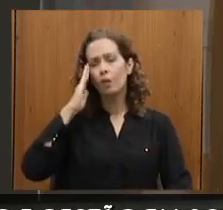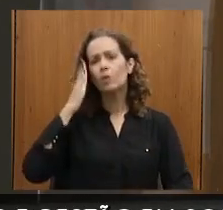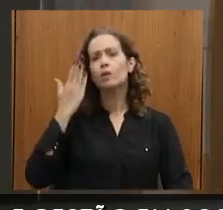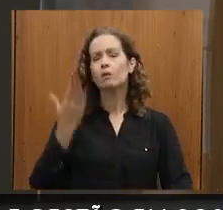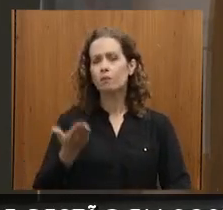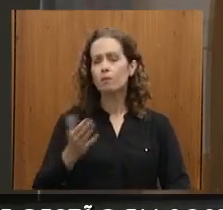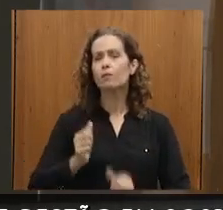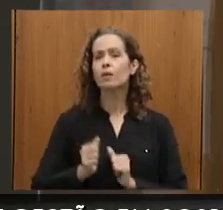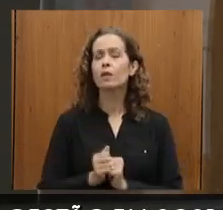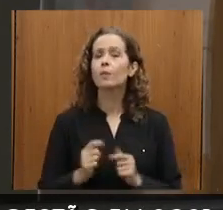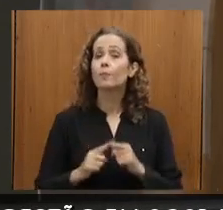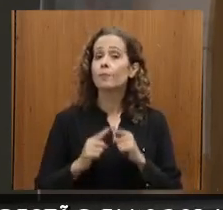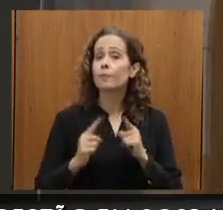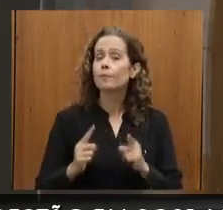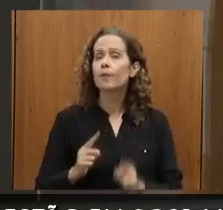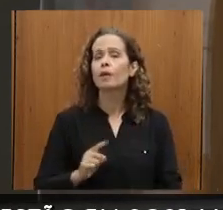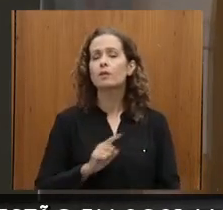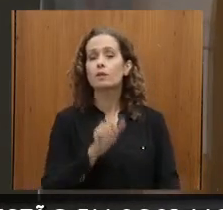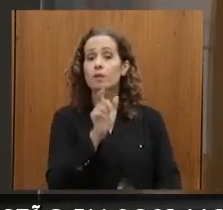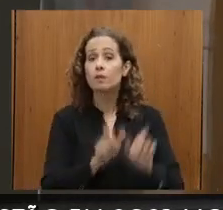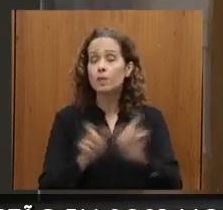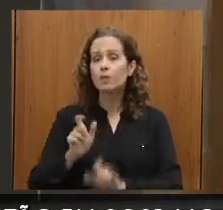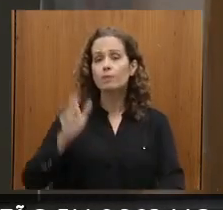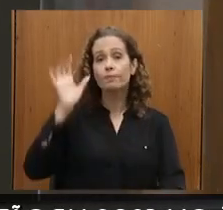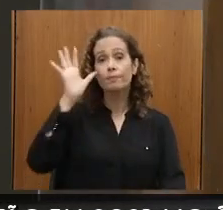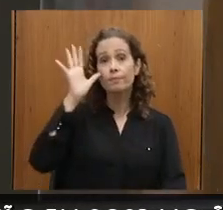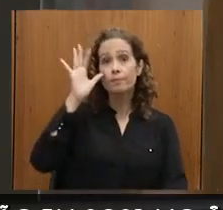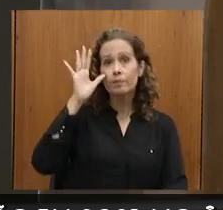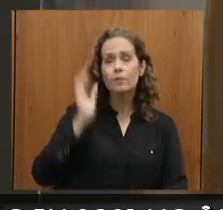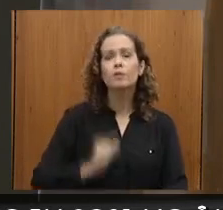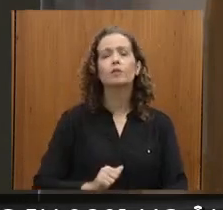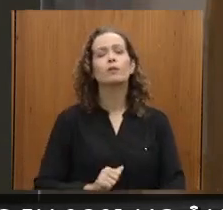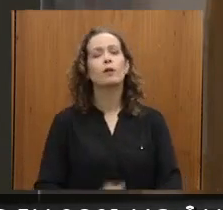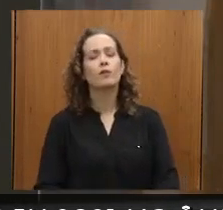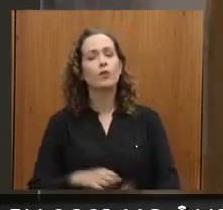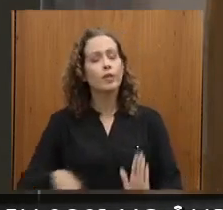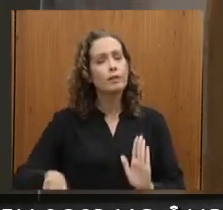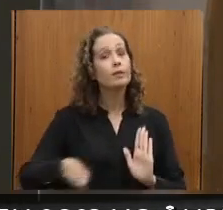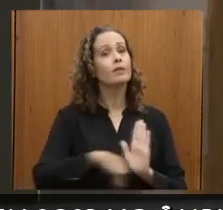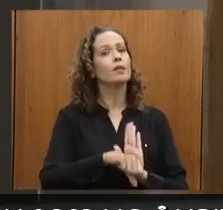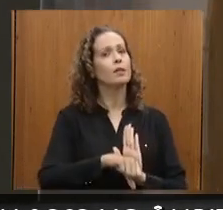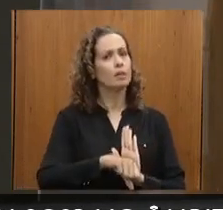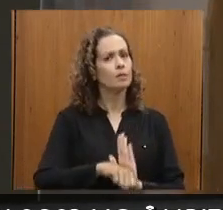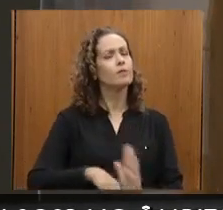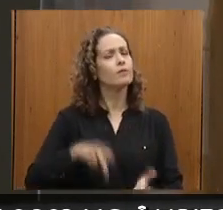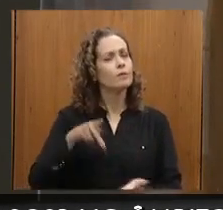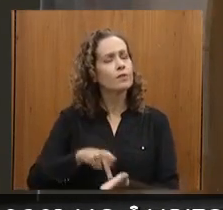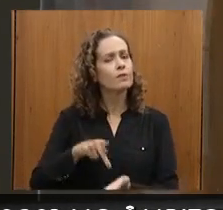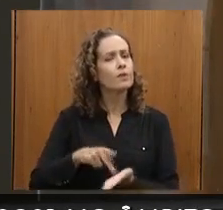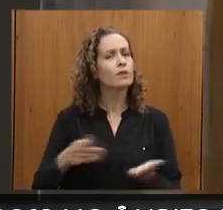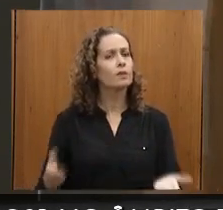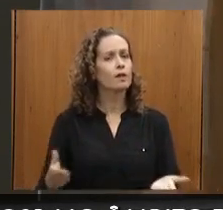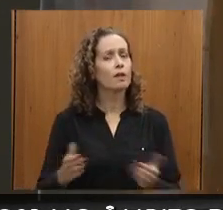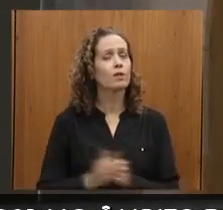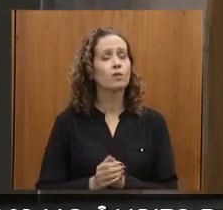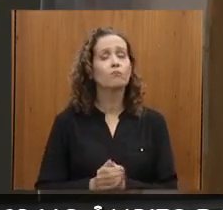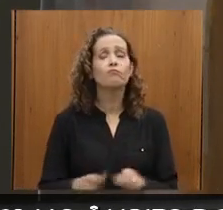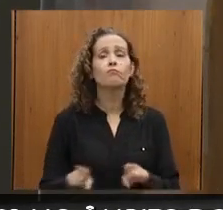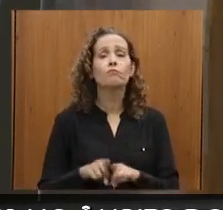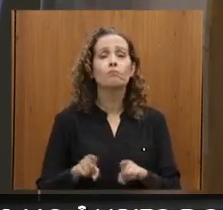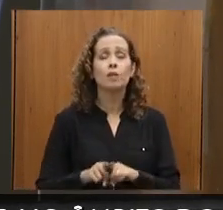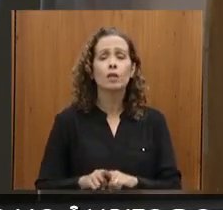institucional, mas, para quem nos acompanha, foi tragédia criminosa da Vale, e não é por outro motivo que ela, inclusive, se